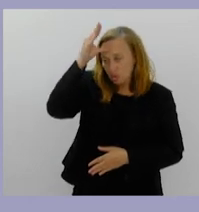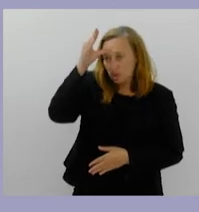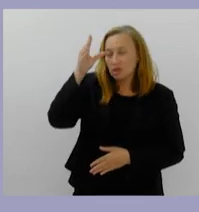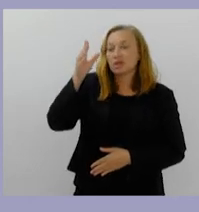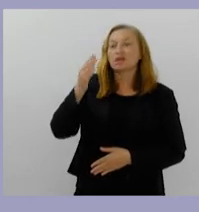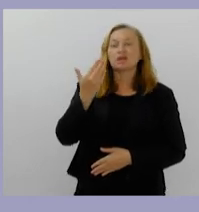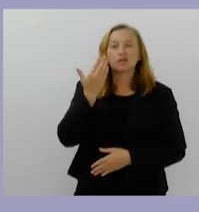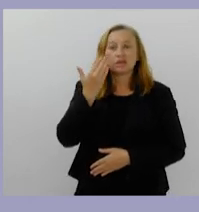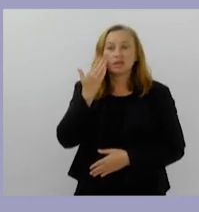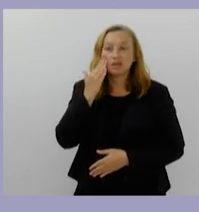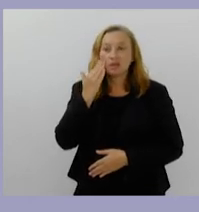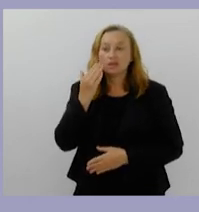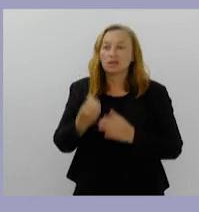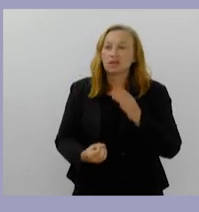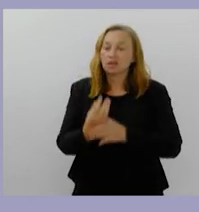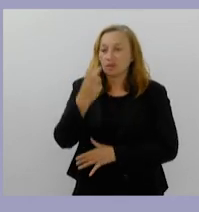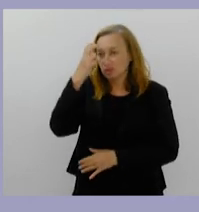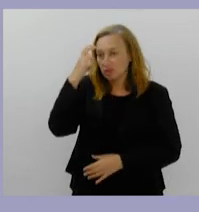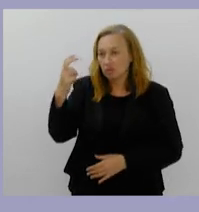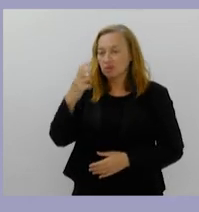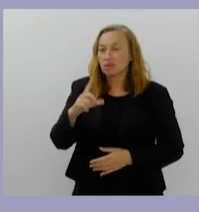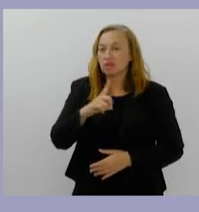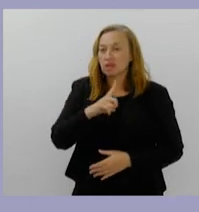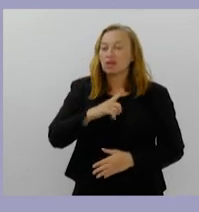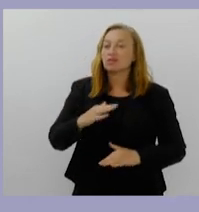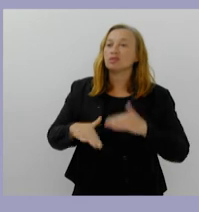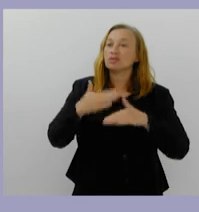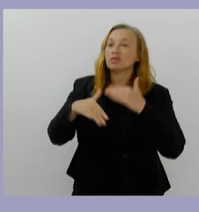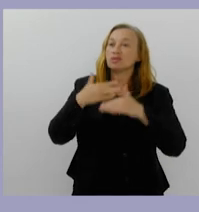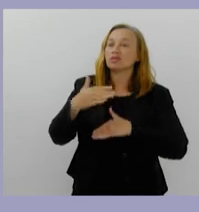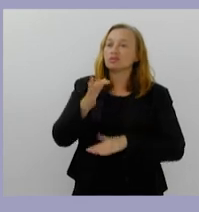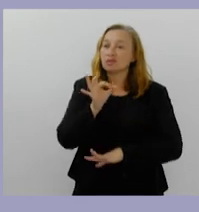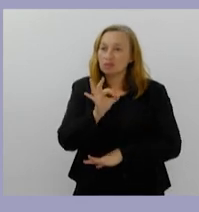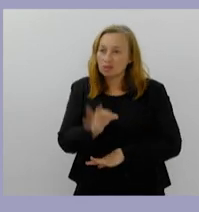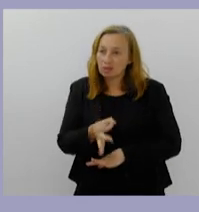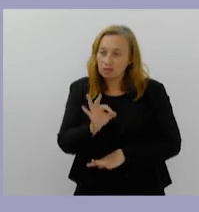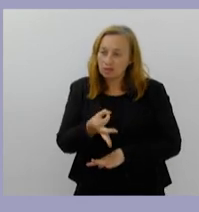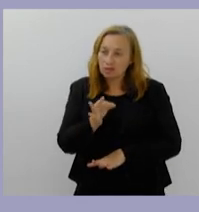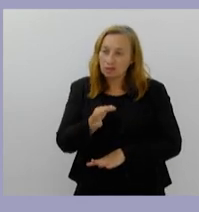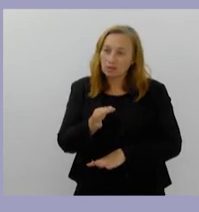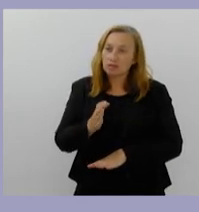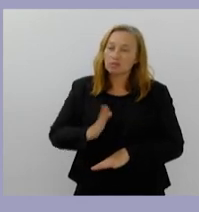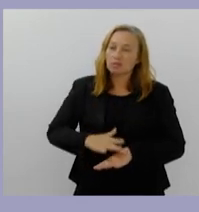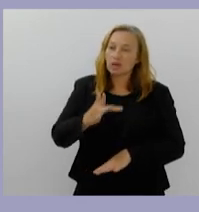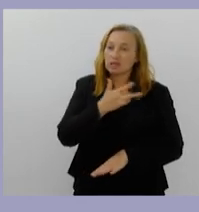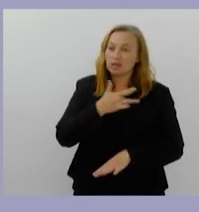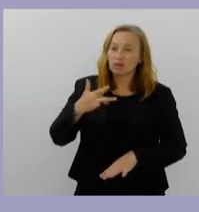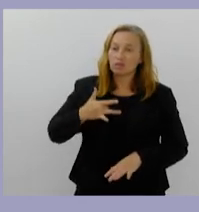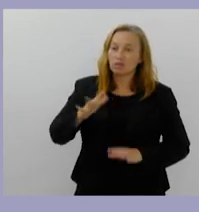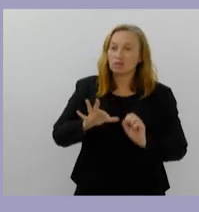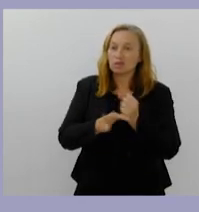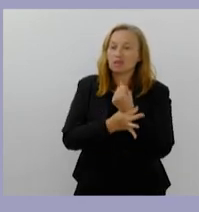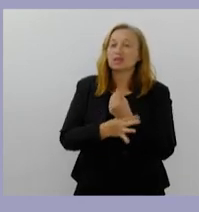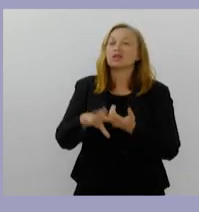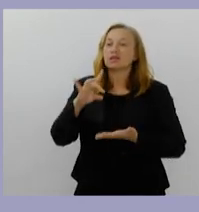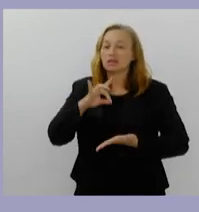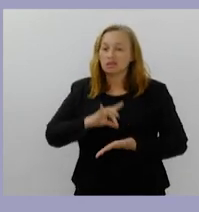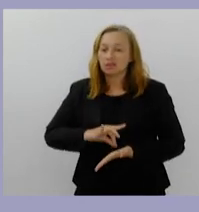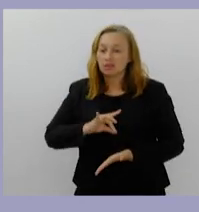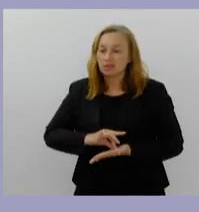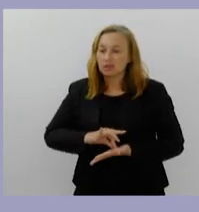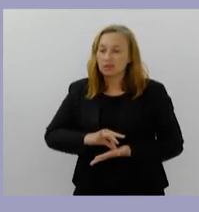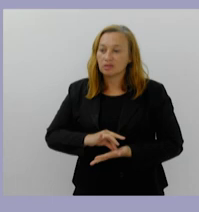saber e criarmos essa cultura. Teremos desenvolvimento certamente com mais saúde e segurança. E